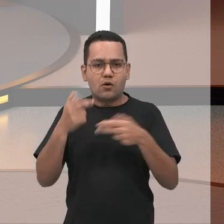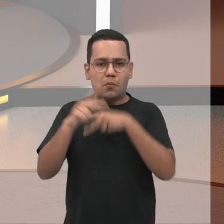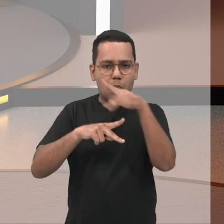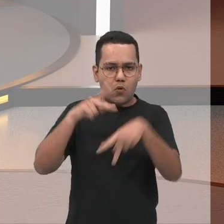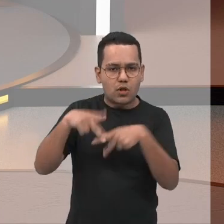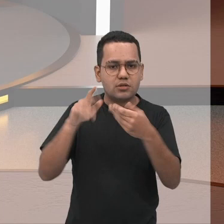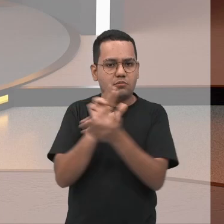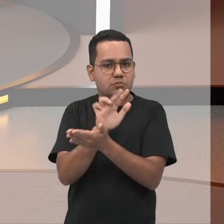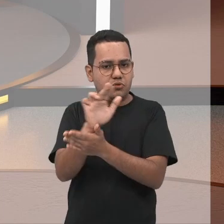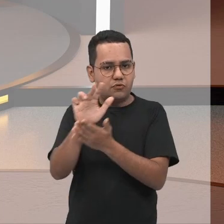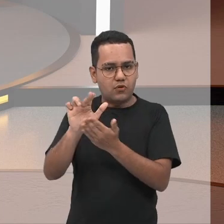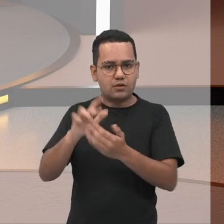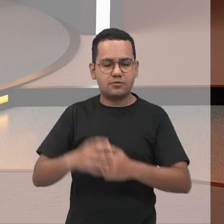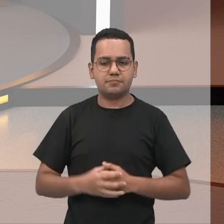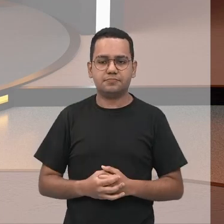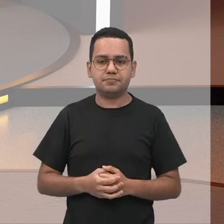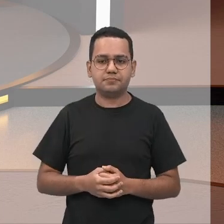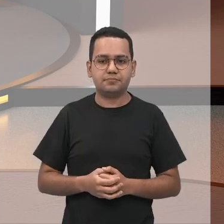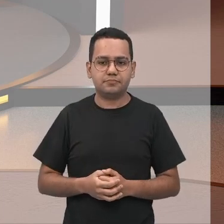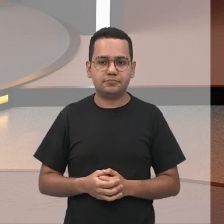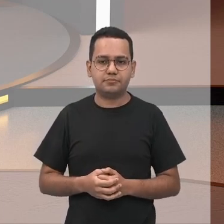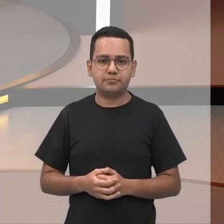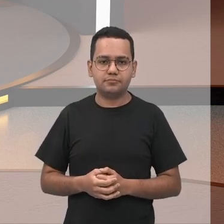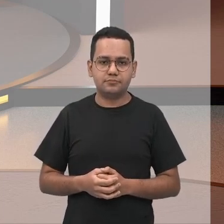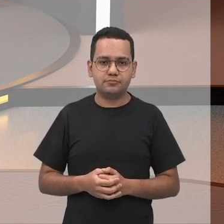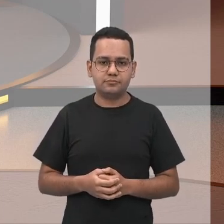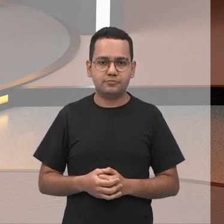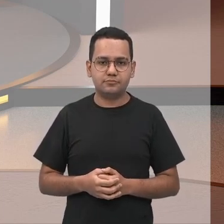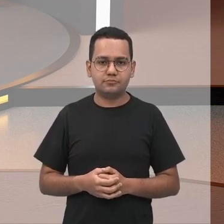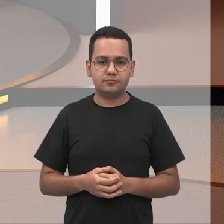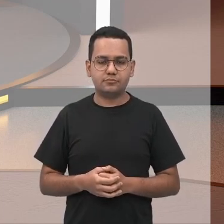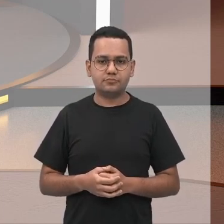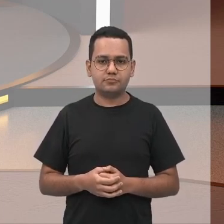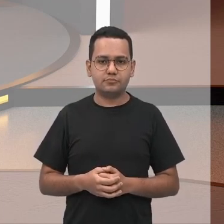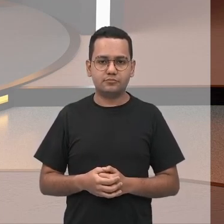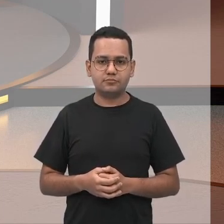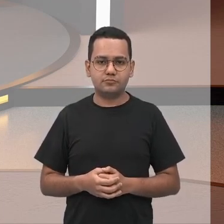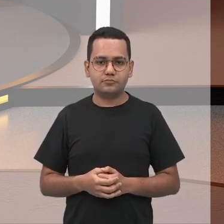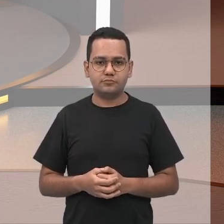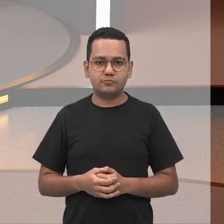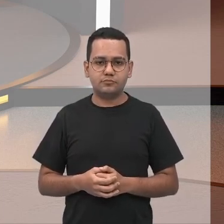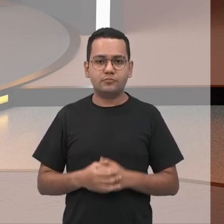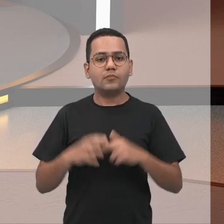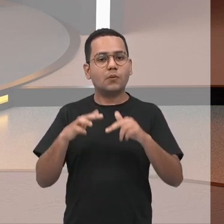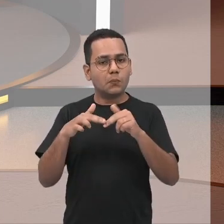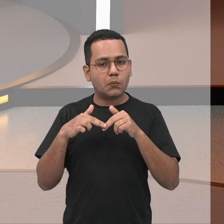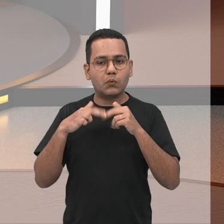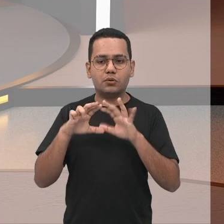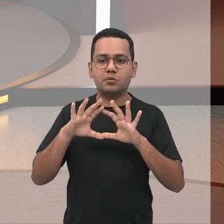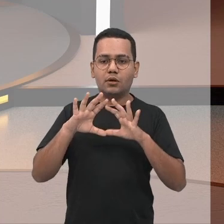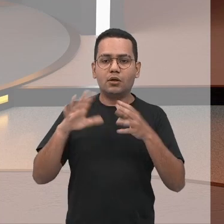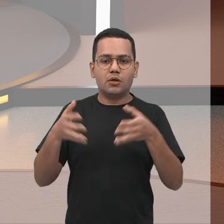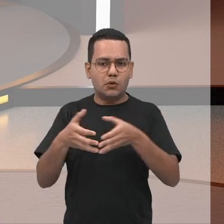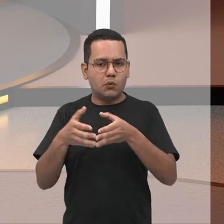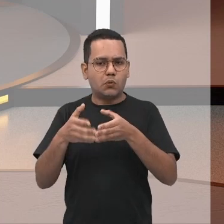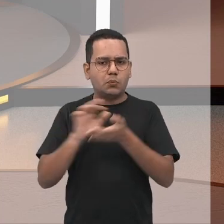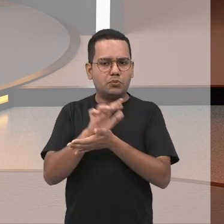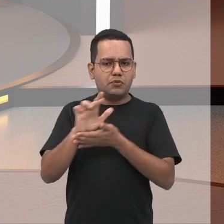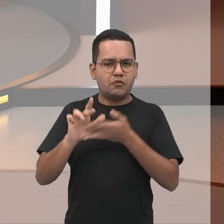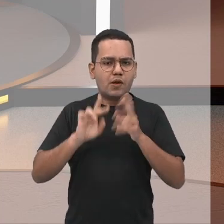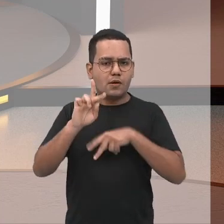brancos empobrecidos. As camadas populares vislumbraram a possibilidade